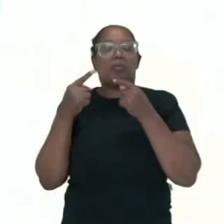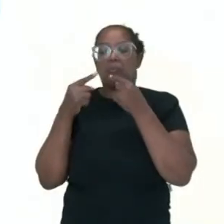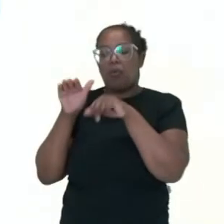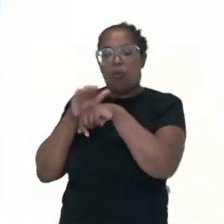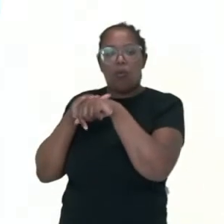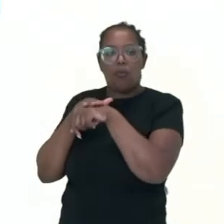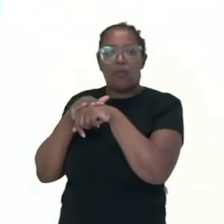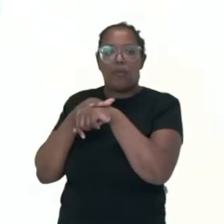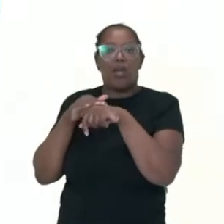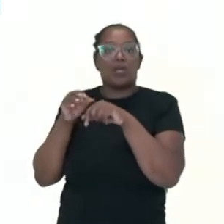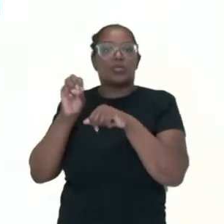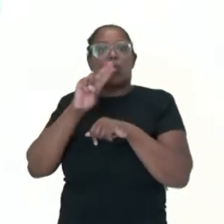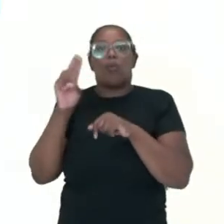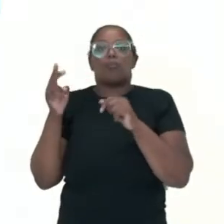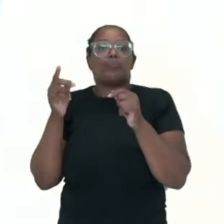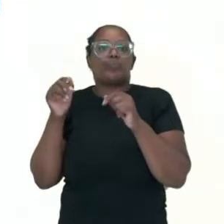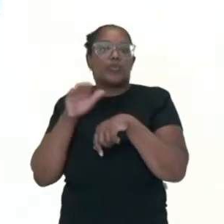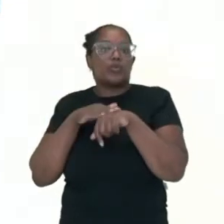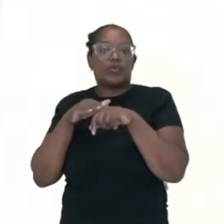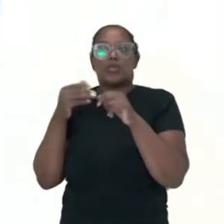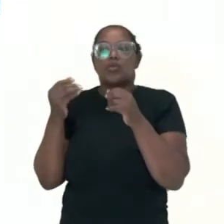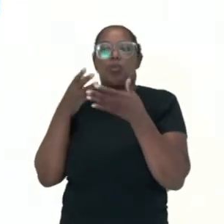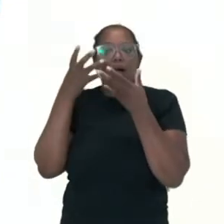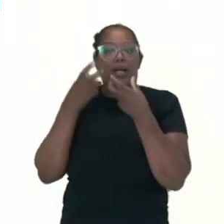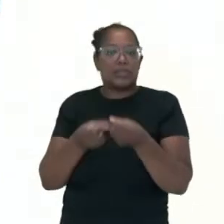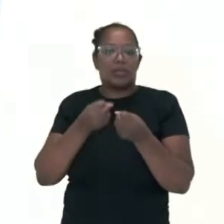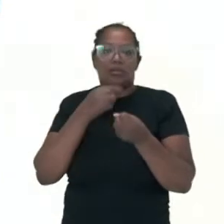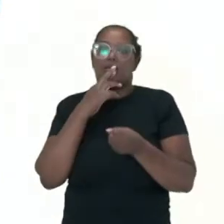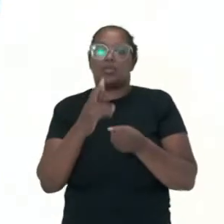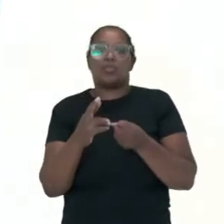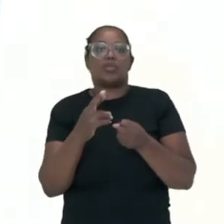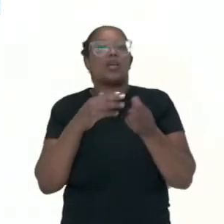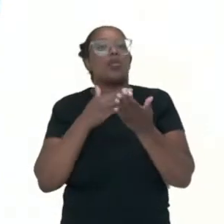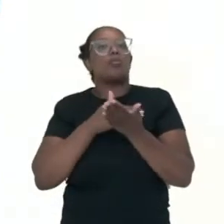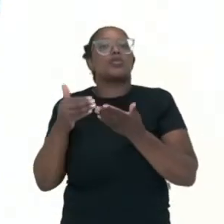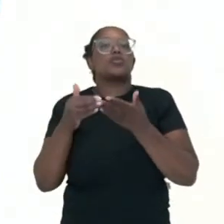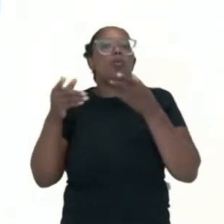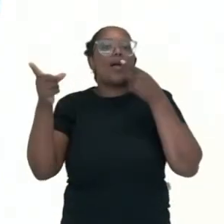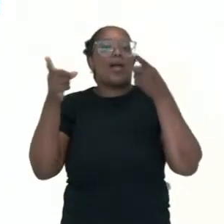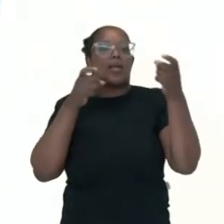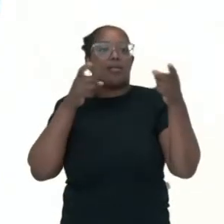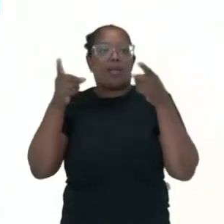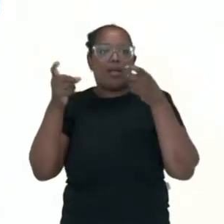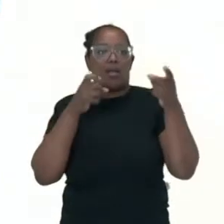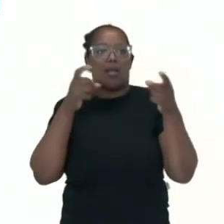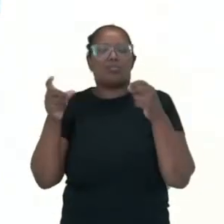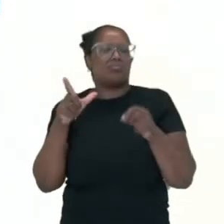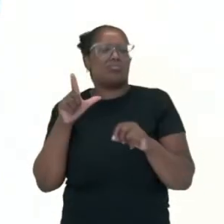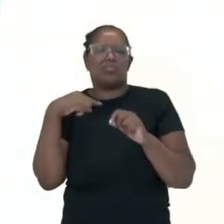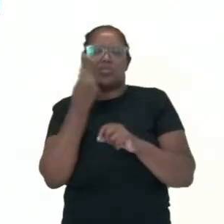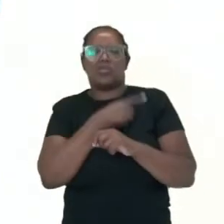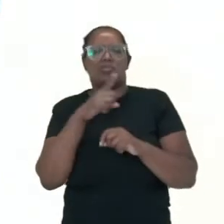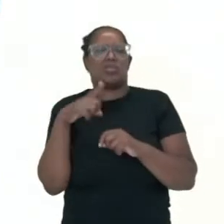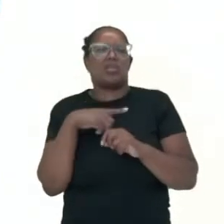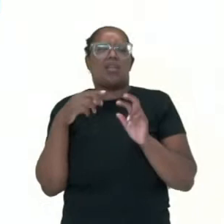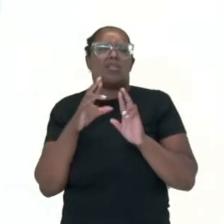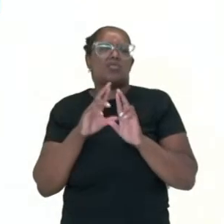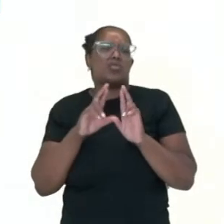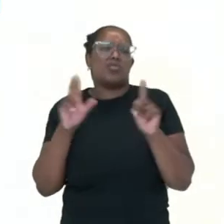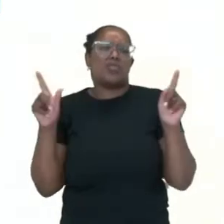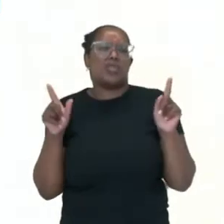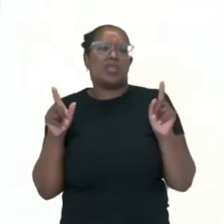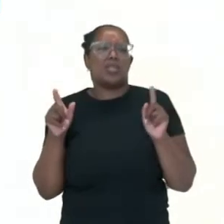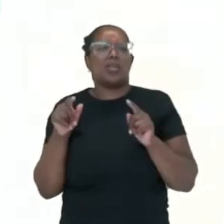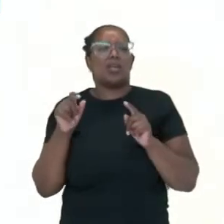ou que não se conseguiu entrar num consenso, infelizmente guerras começaram a pipocar. Nós vamos ter várias acontecendo. Nós vamos